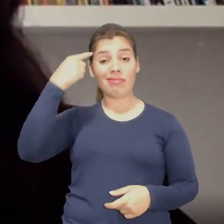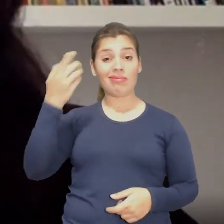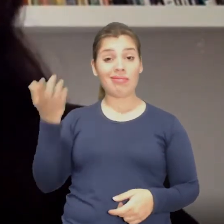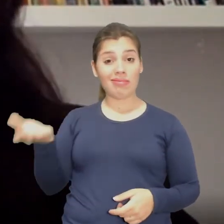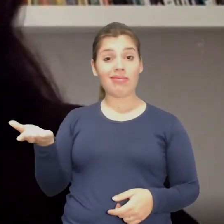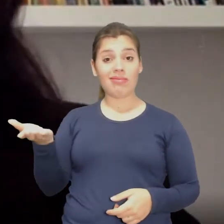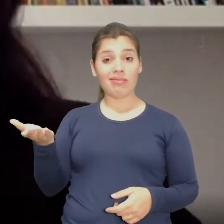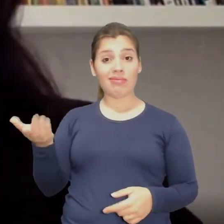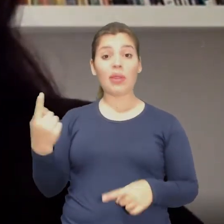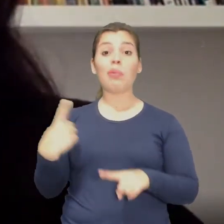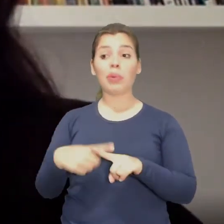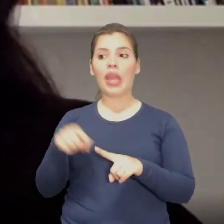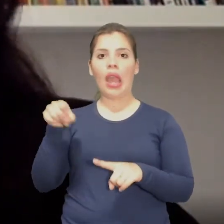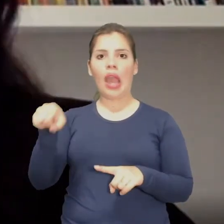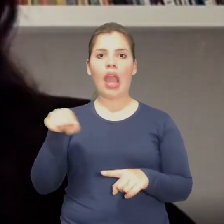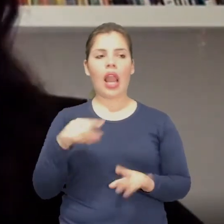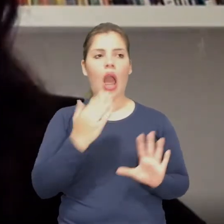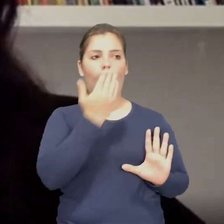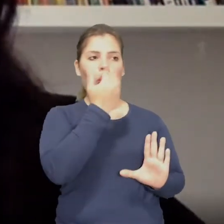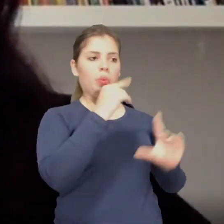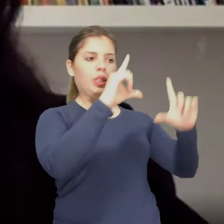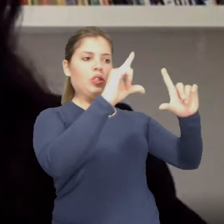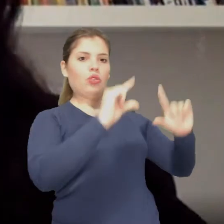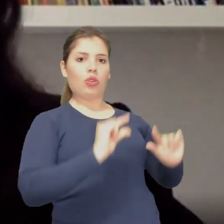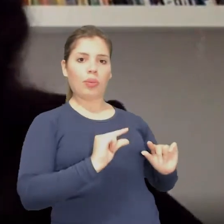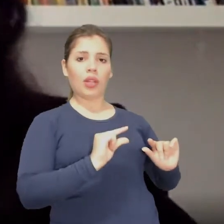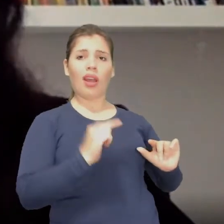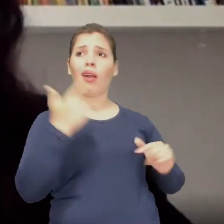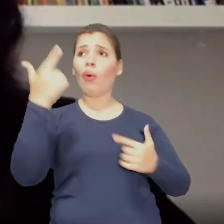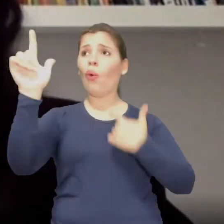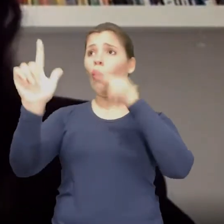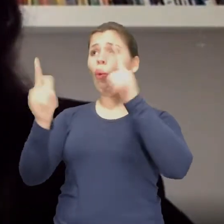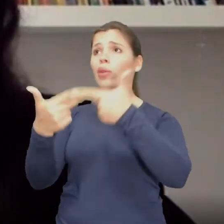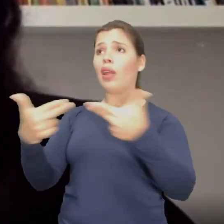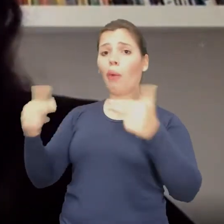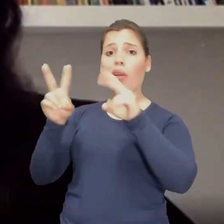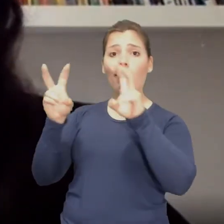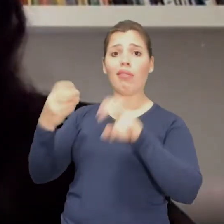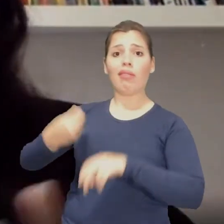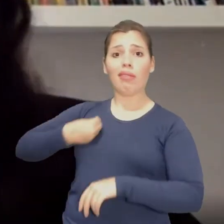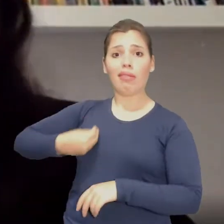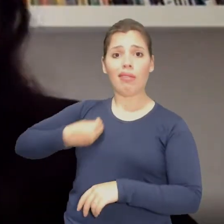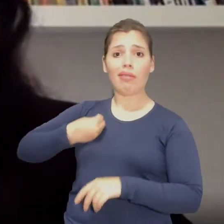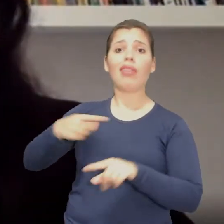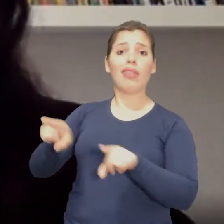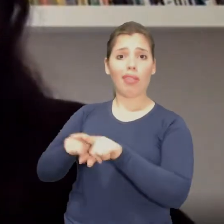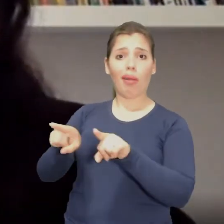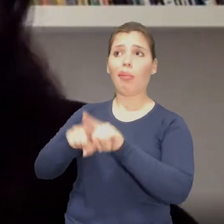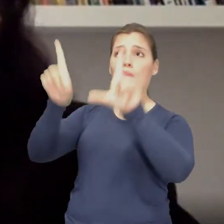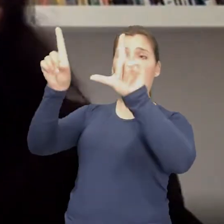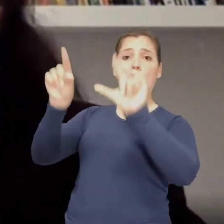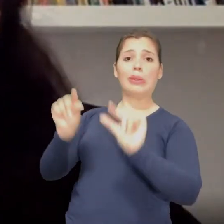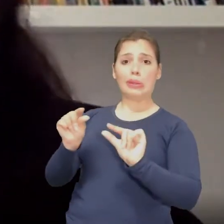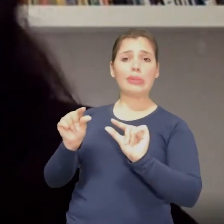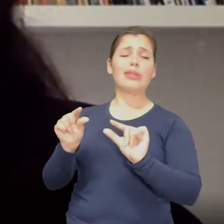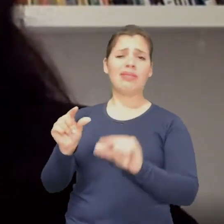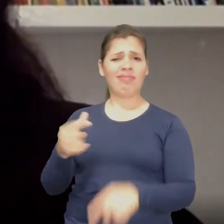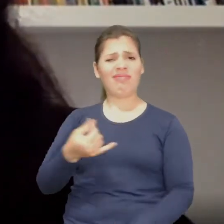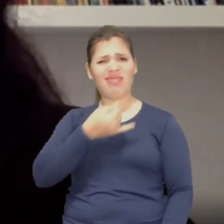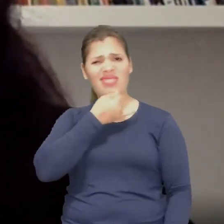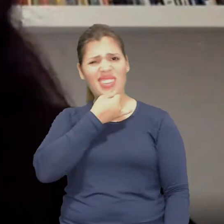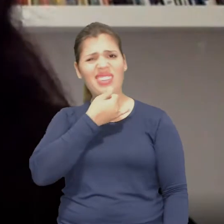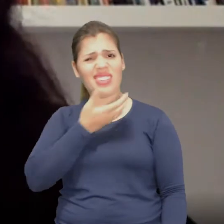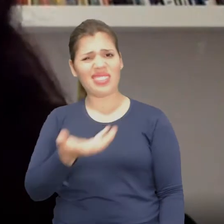sendo por conta de uma restrição alimentar, a pessoa passa a ficar restrita em muitos outros aspectos na vida, e eu entendo que isso é